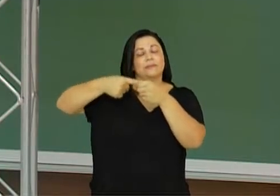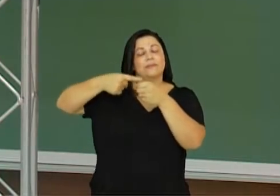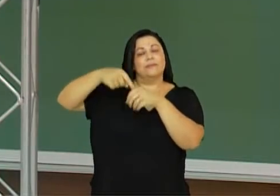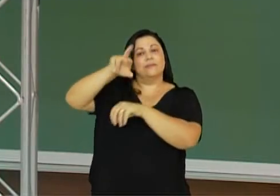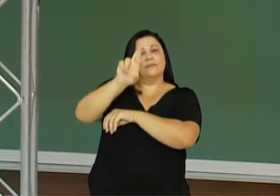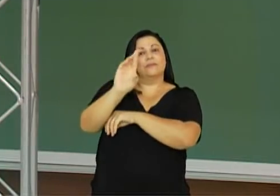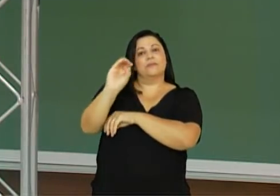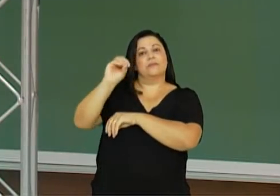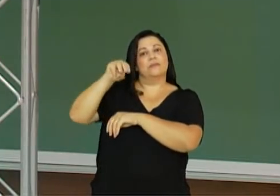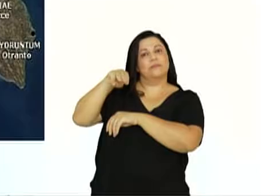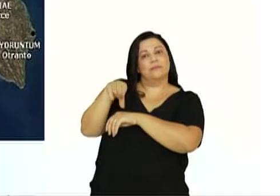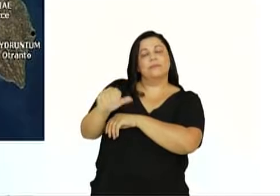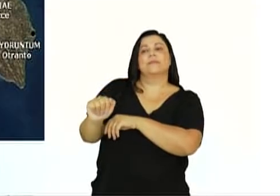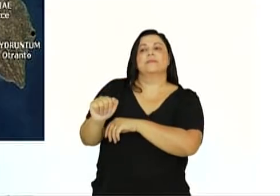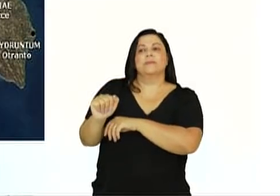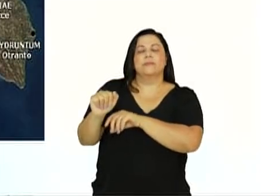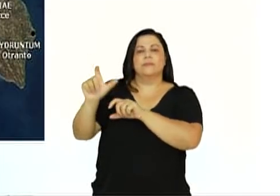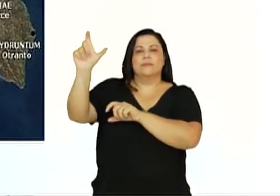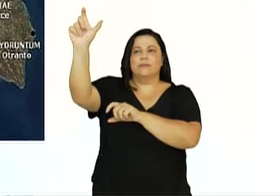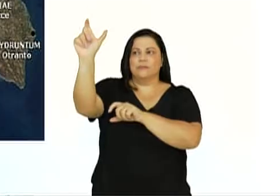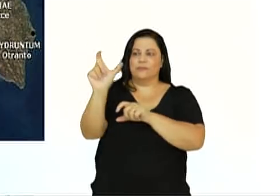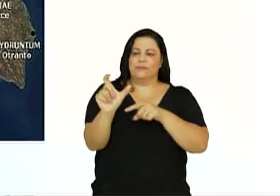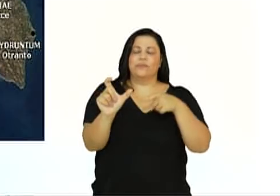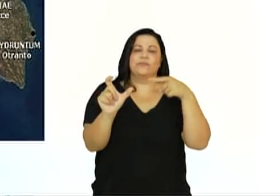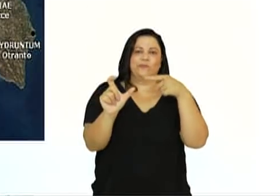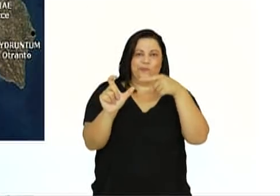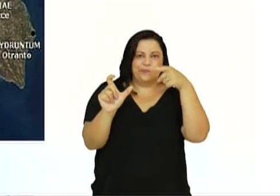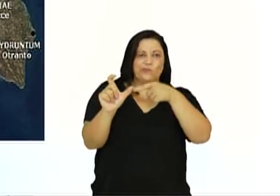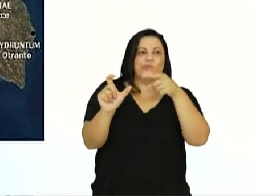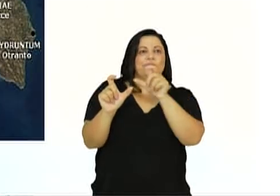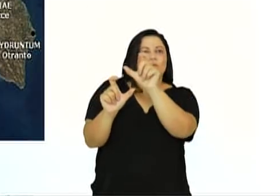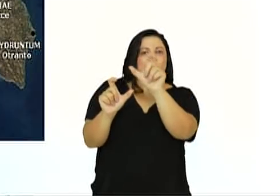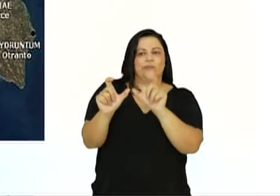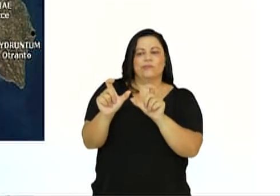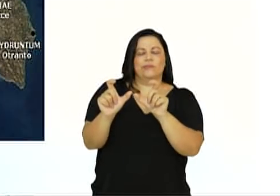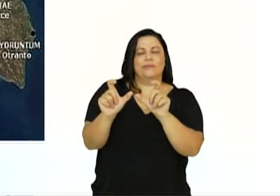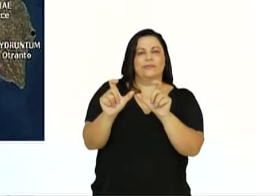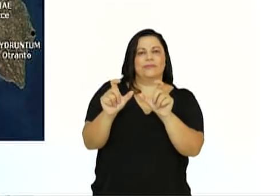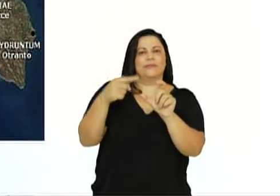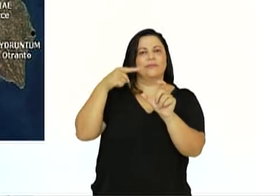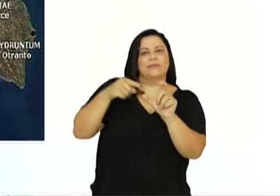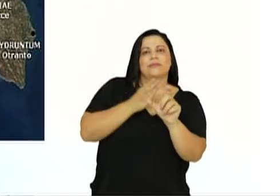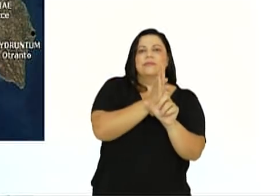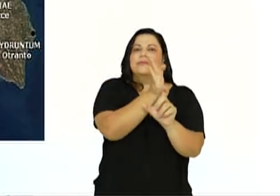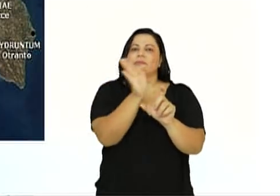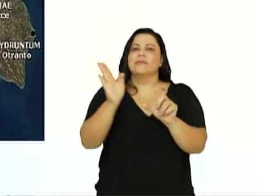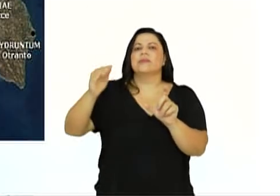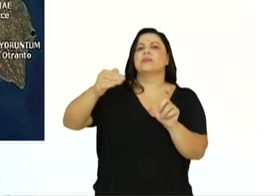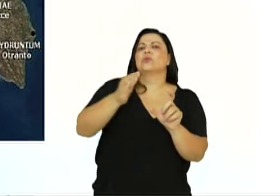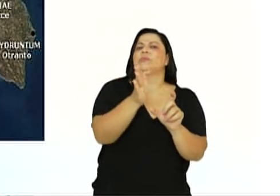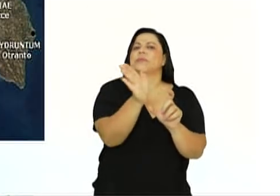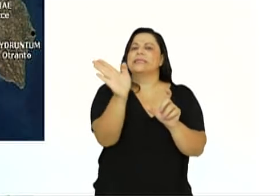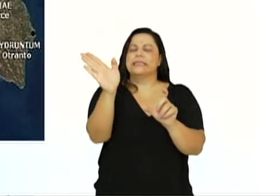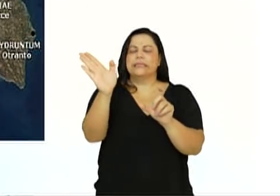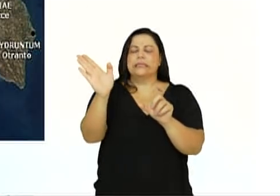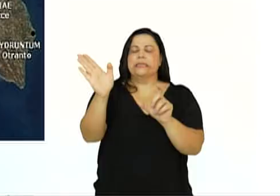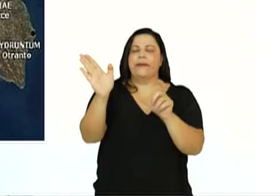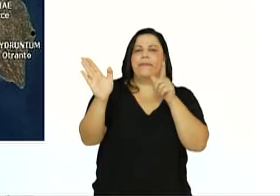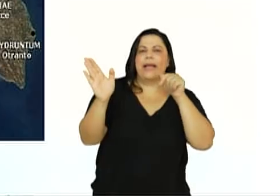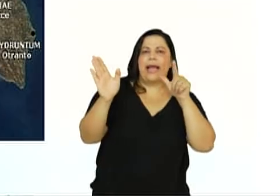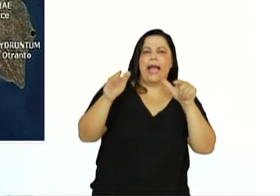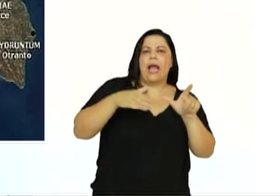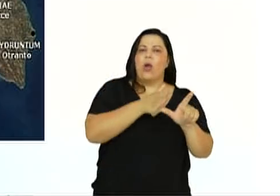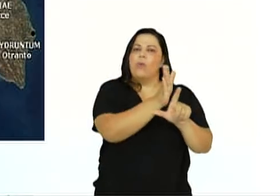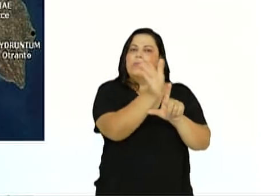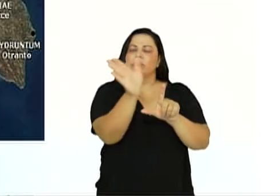um mapa de parte da Península Itálica. Então ela saía aqui da cidade de Roma, passava por toda essa região do litoral, até